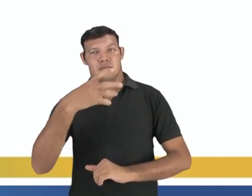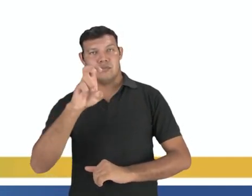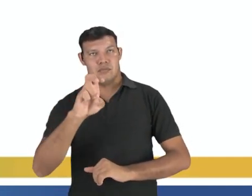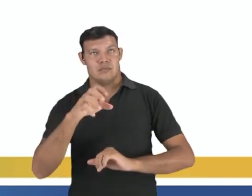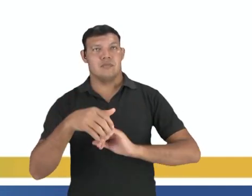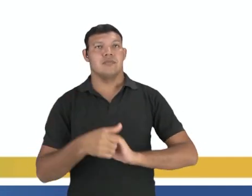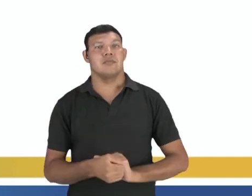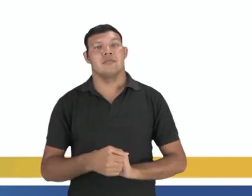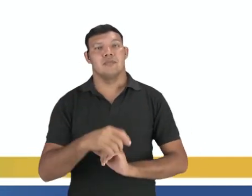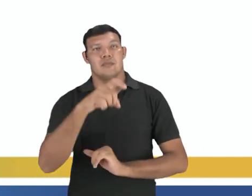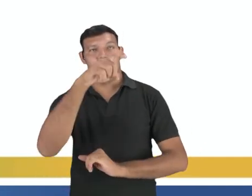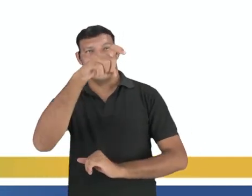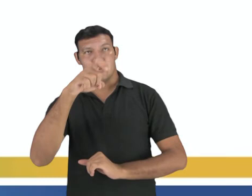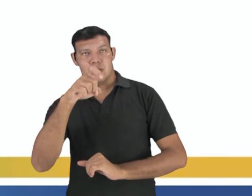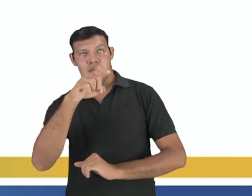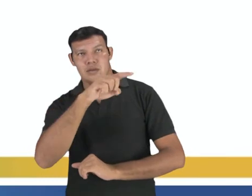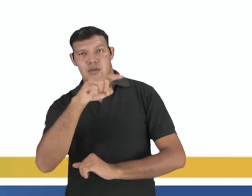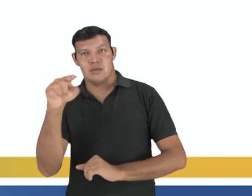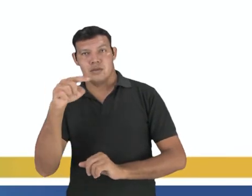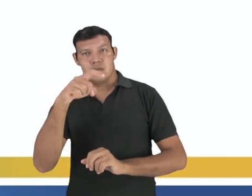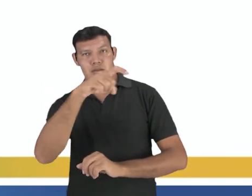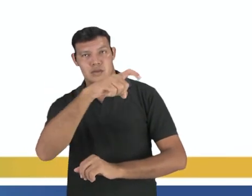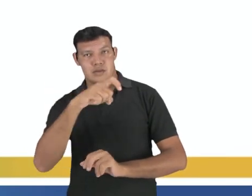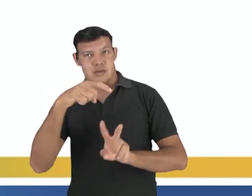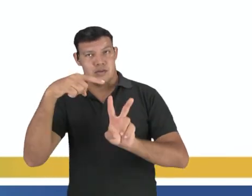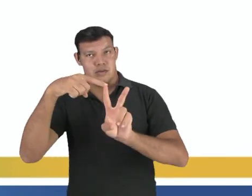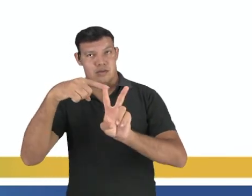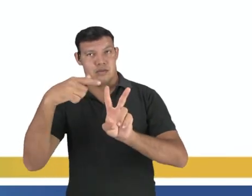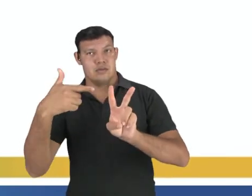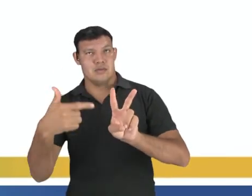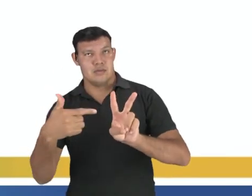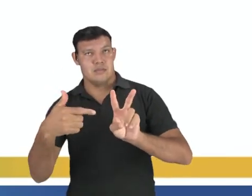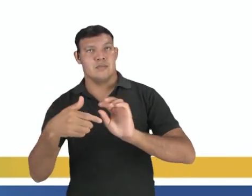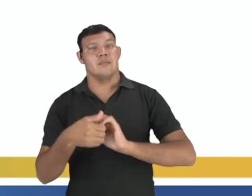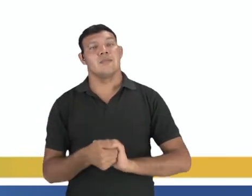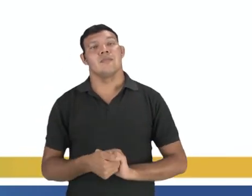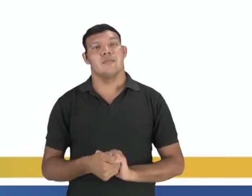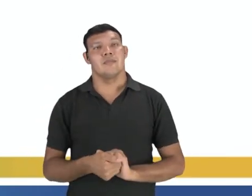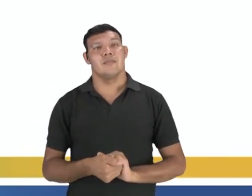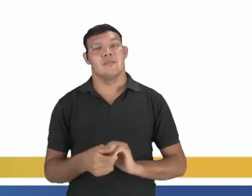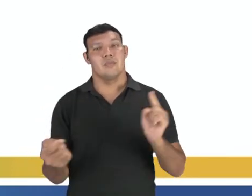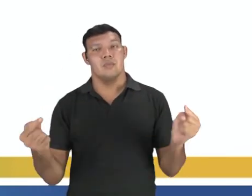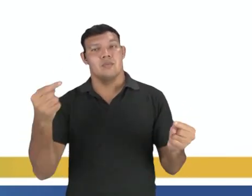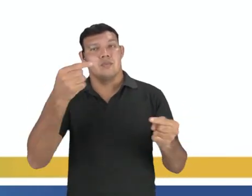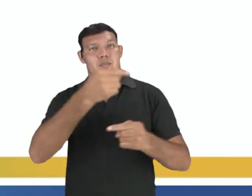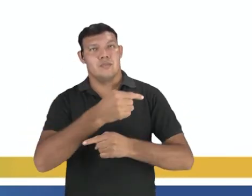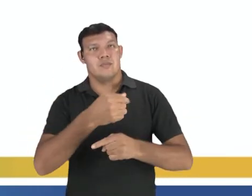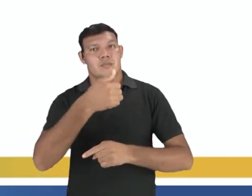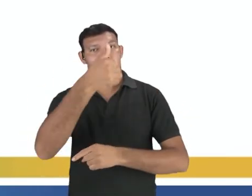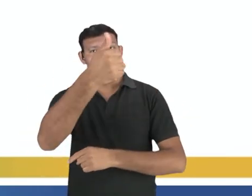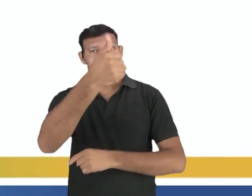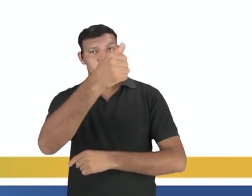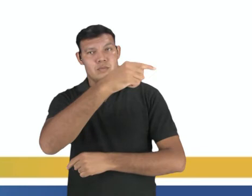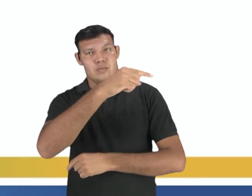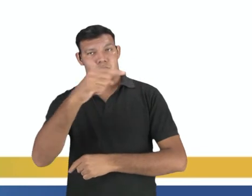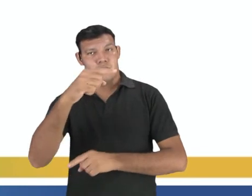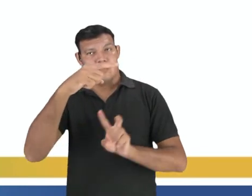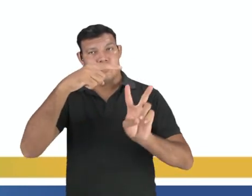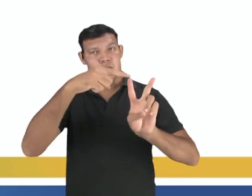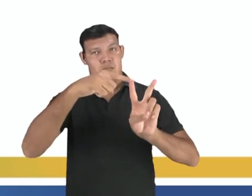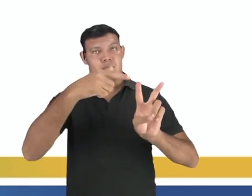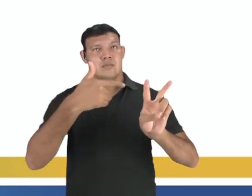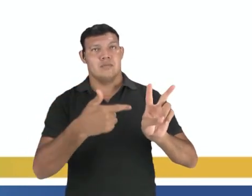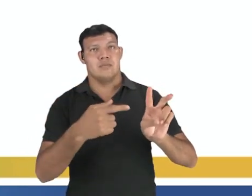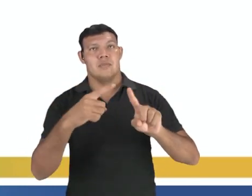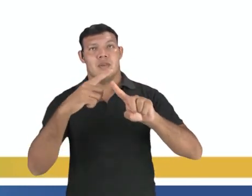temos x sobre x raiz de 2, que implica 1 sobre raiz de